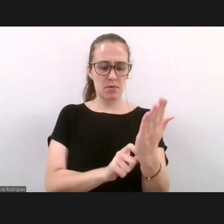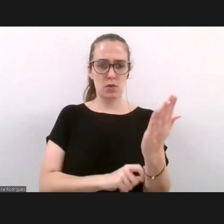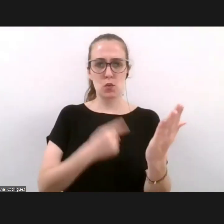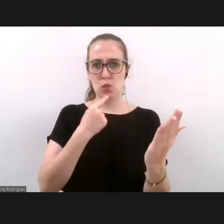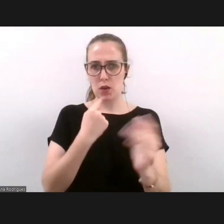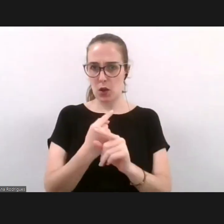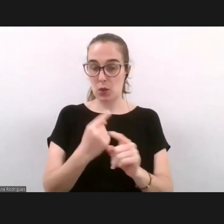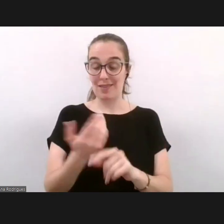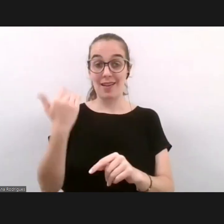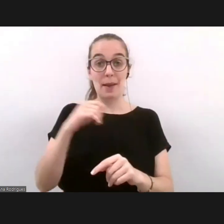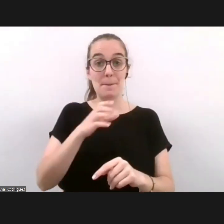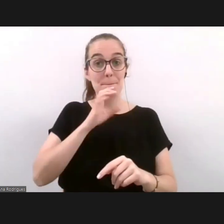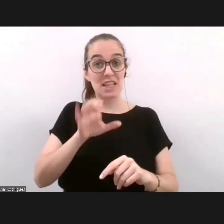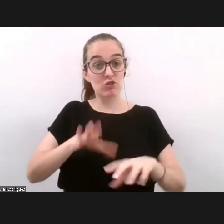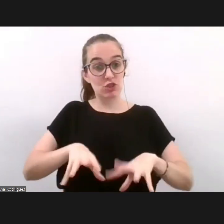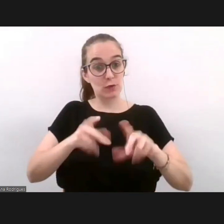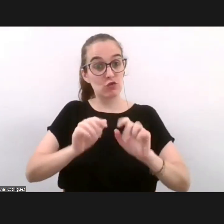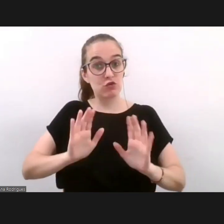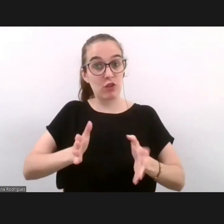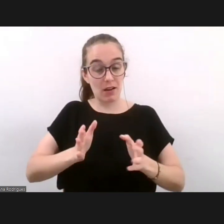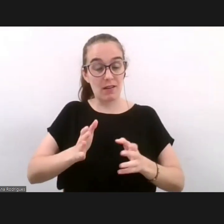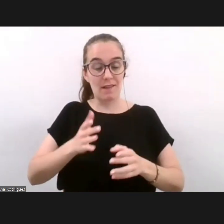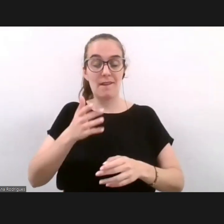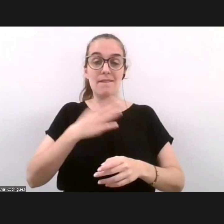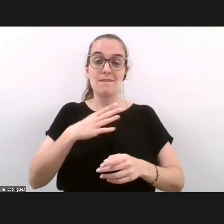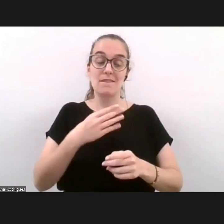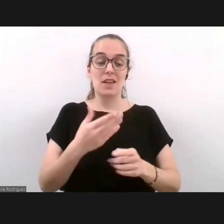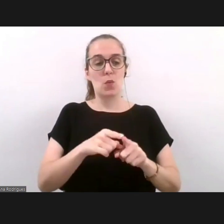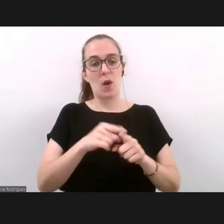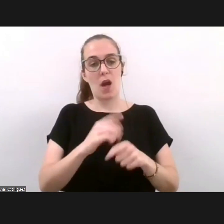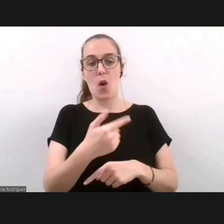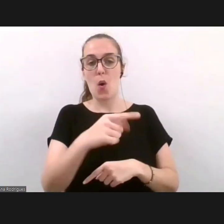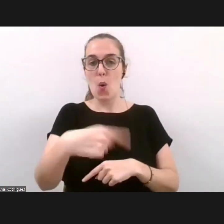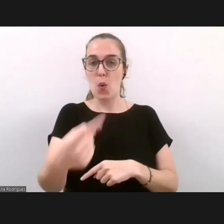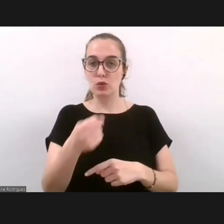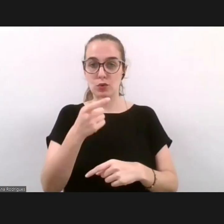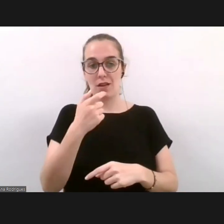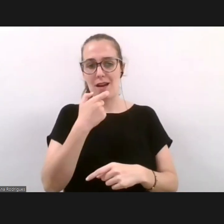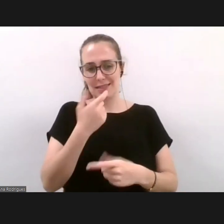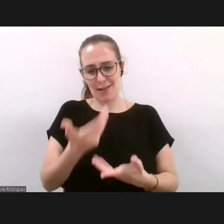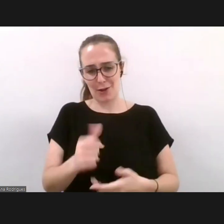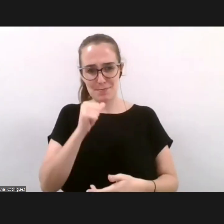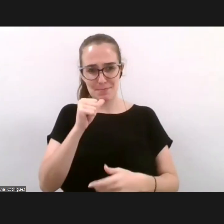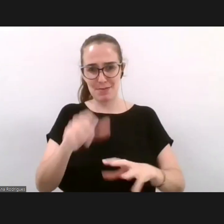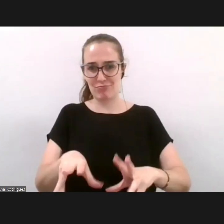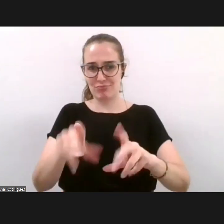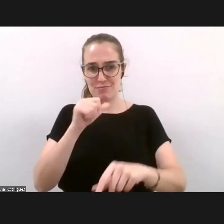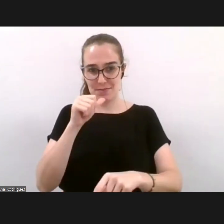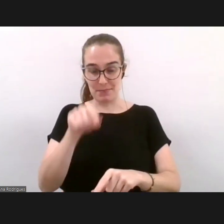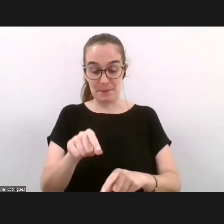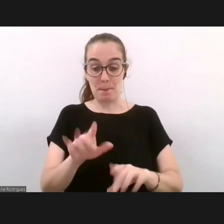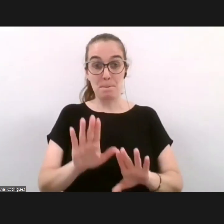desenvolvidos propunham àquilo que se designava os países em desenvolvimento. A Agenda 2030, por seu lado, parte